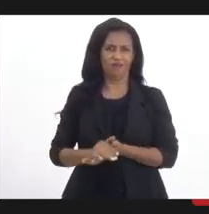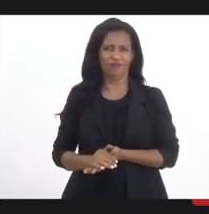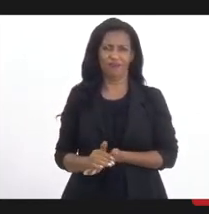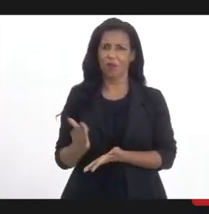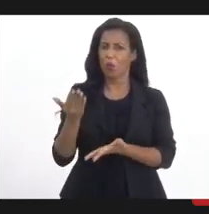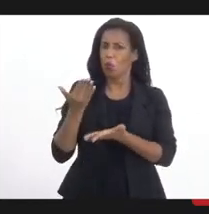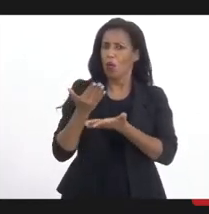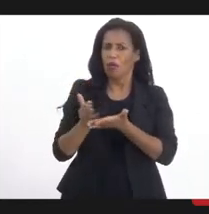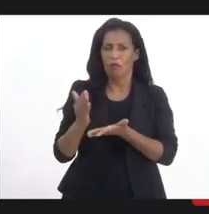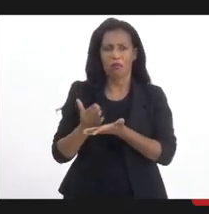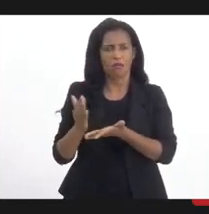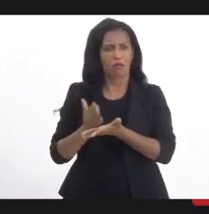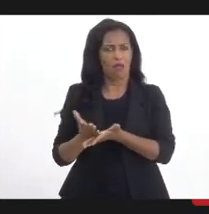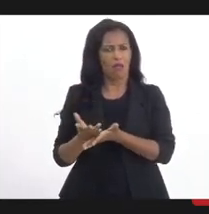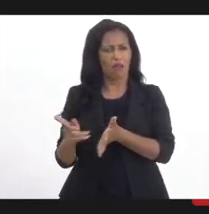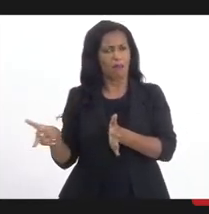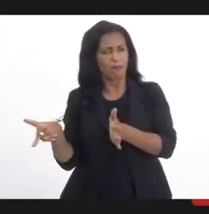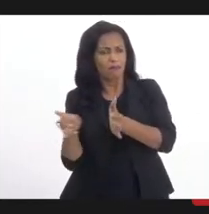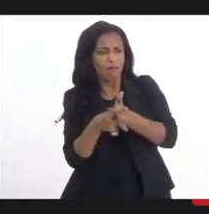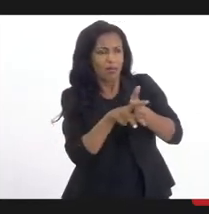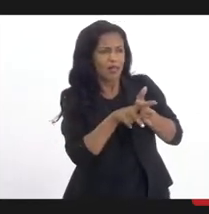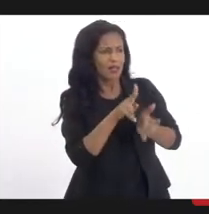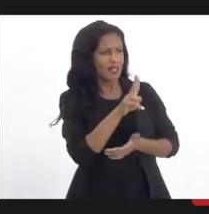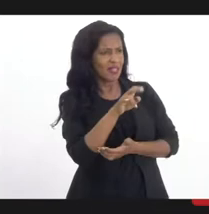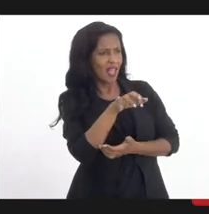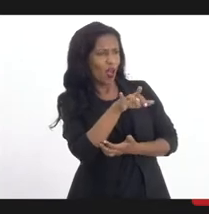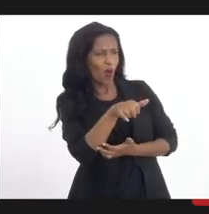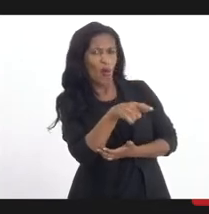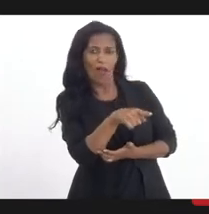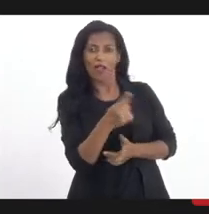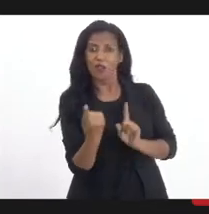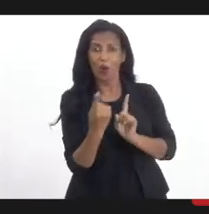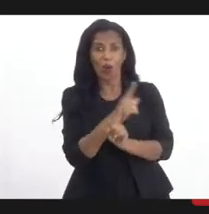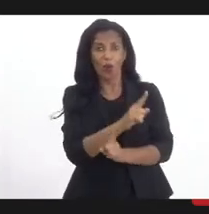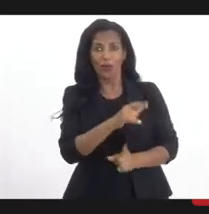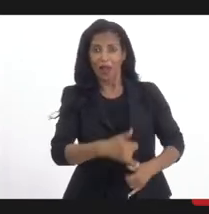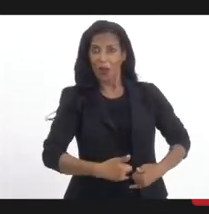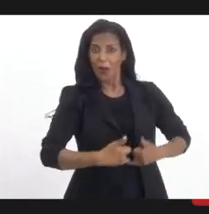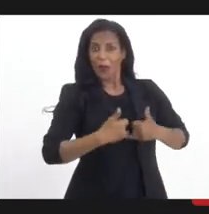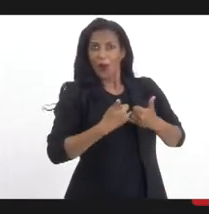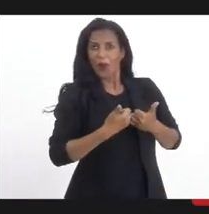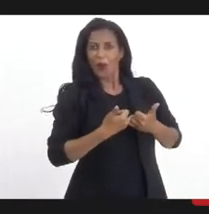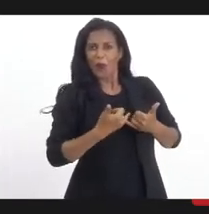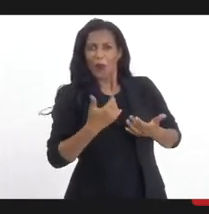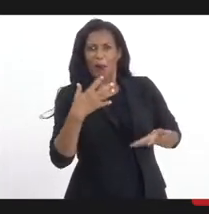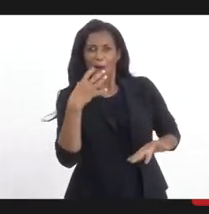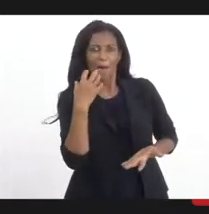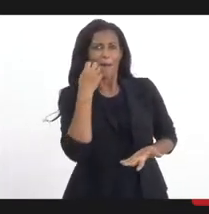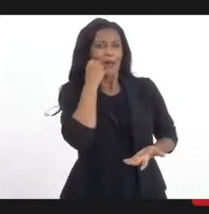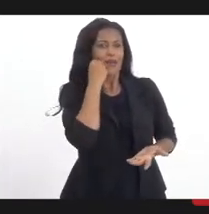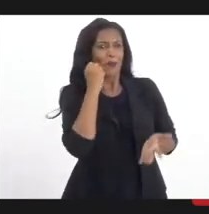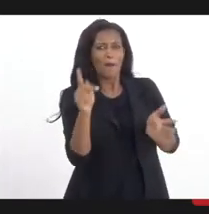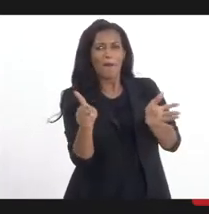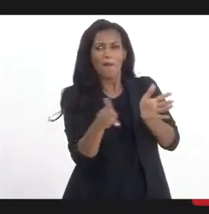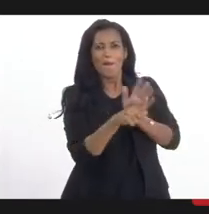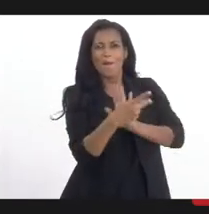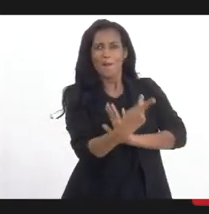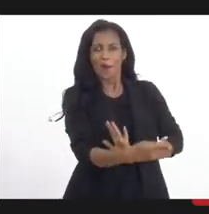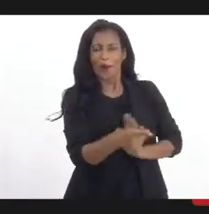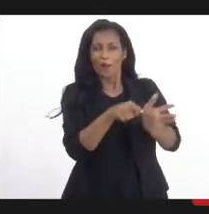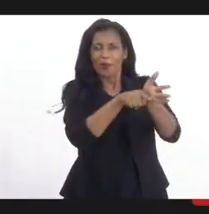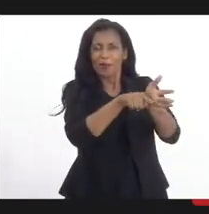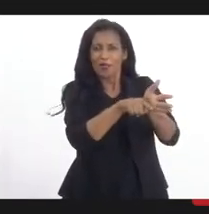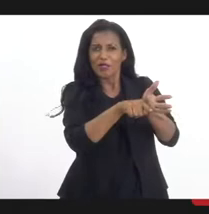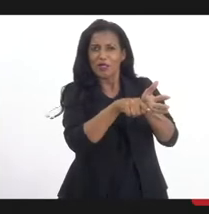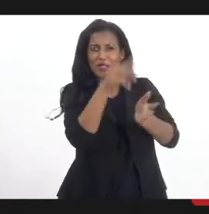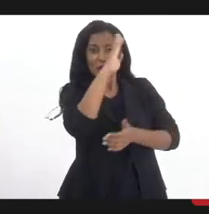nada desonroso fazer parte da UERJ. Ao contrário, a UERJ é um orgulho, um patrimônio do ensino superior público e da pesquisa no Rio de Janeiro e no